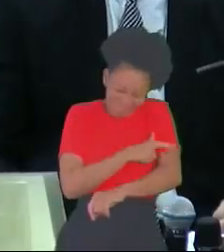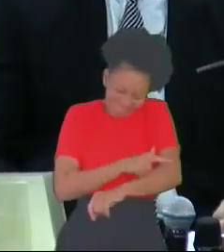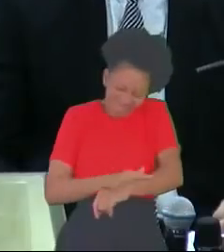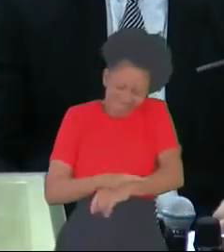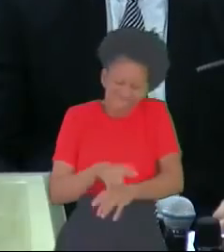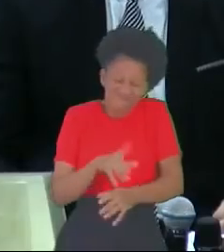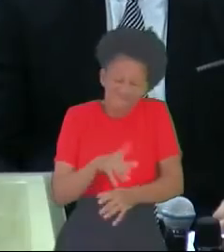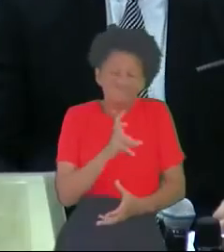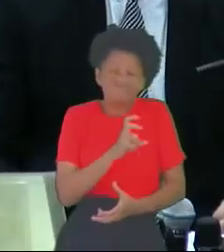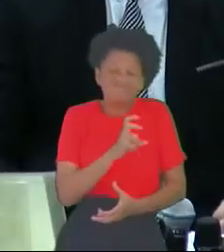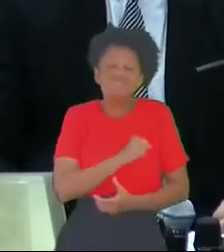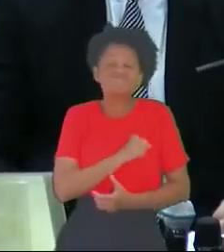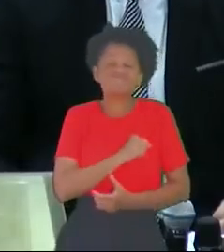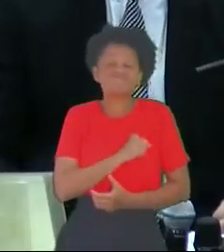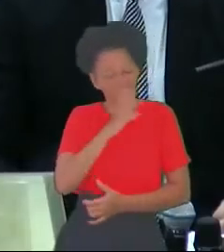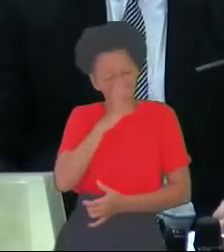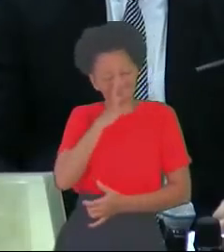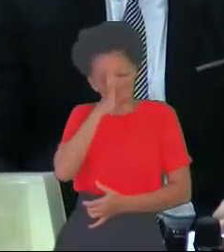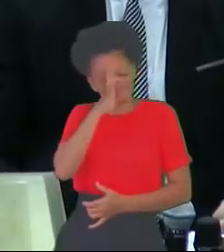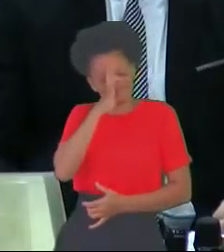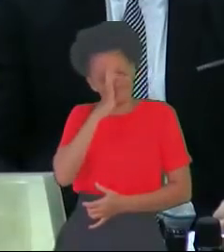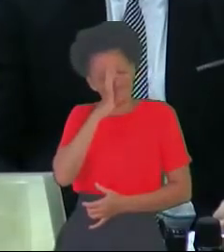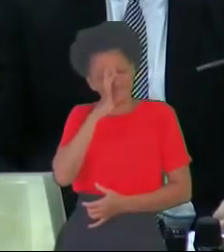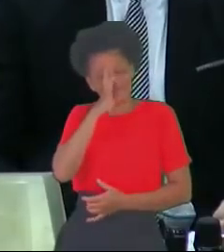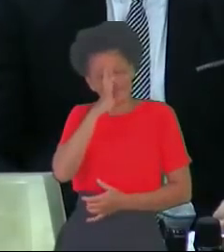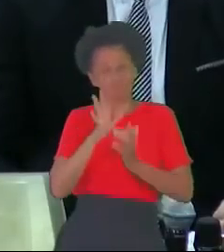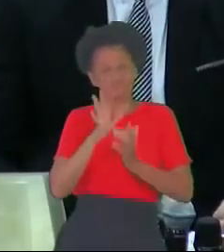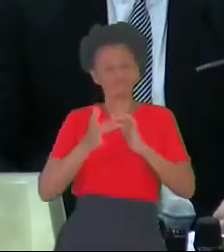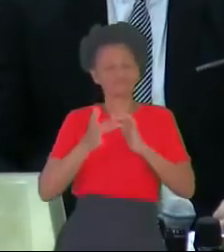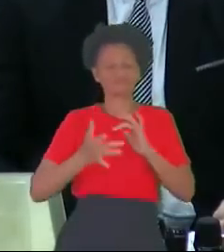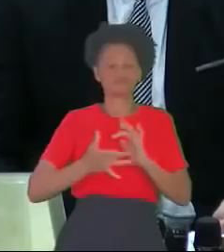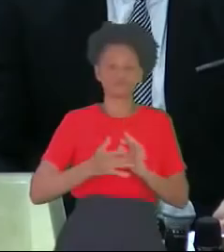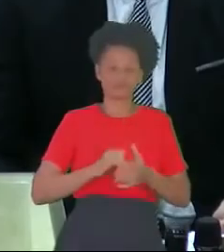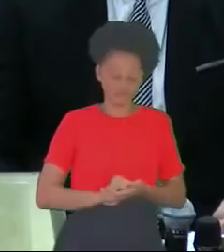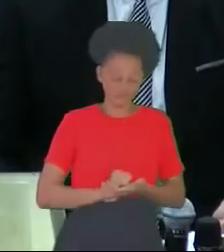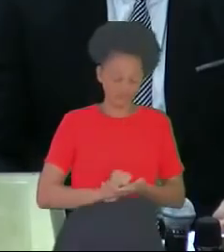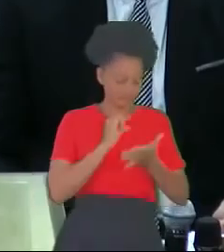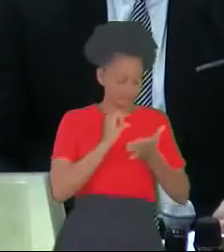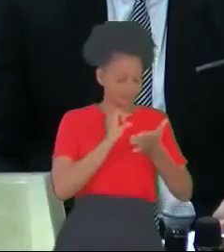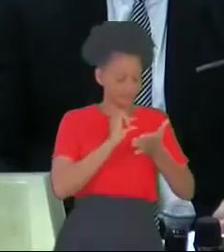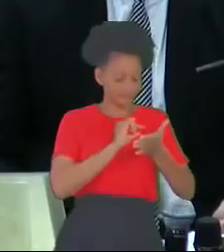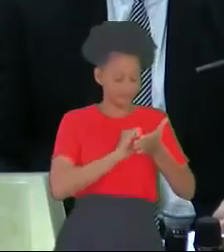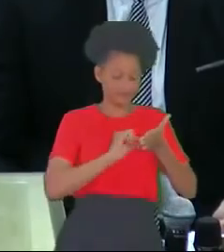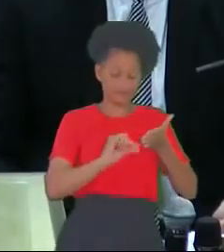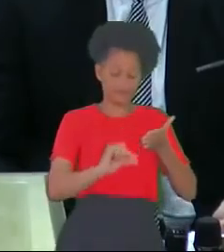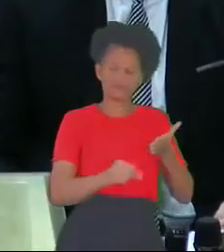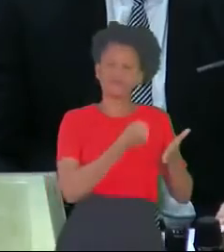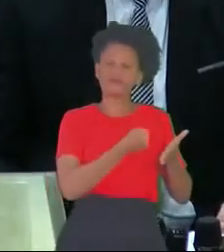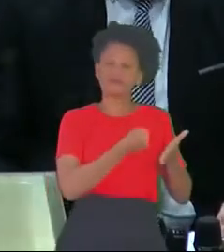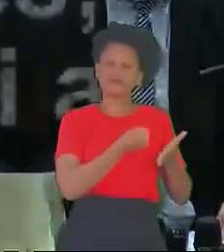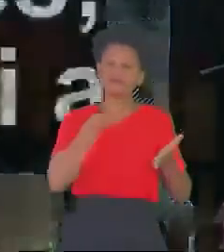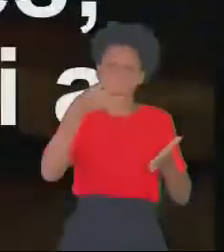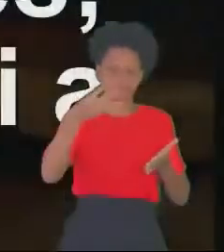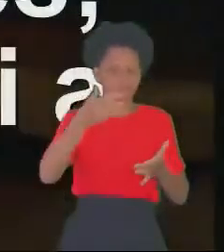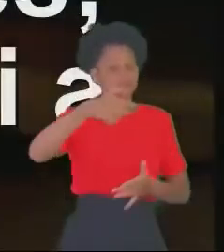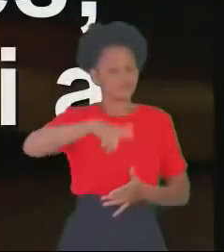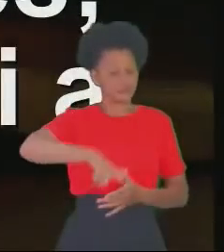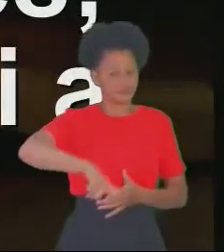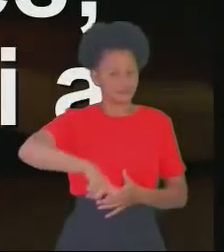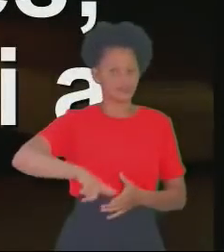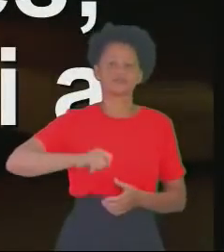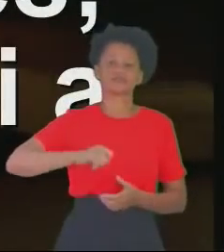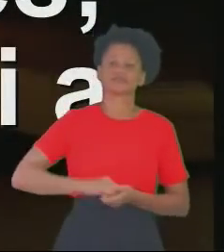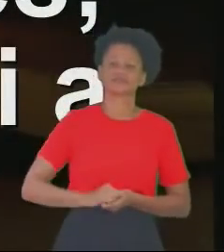amor persistente desse Jesus. Vê no versículo de número 3, de novo, e